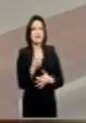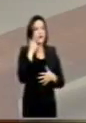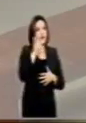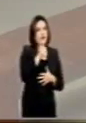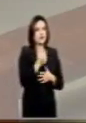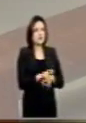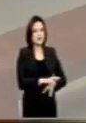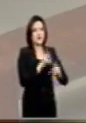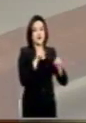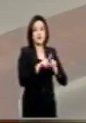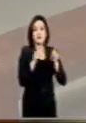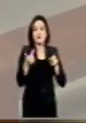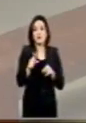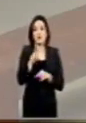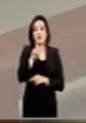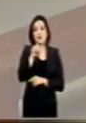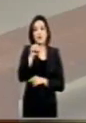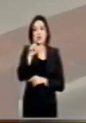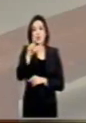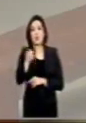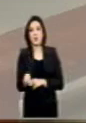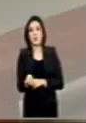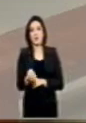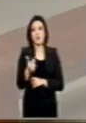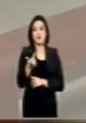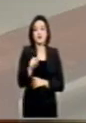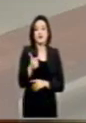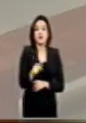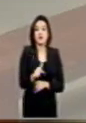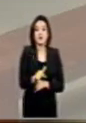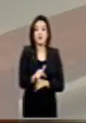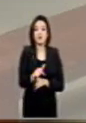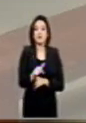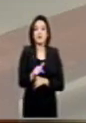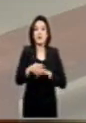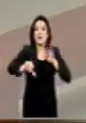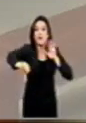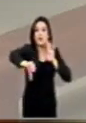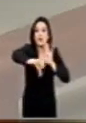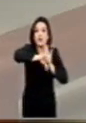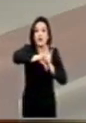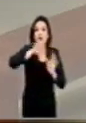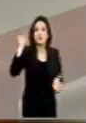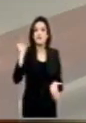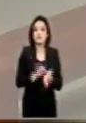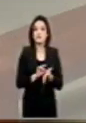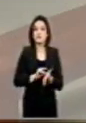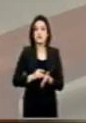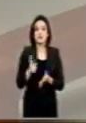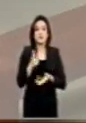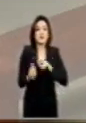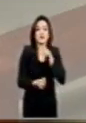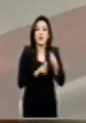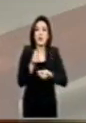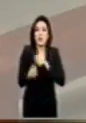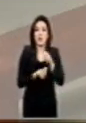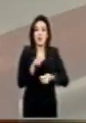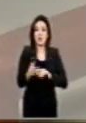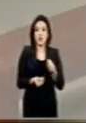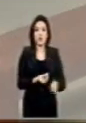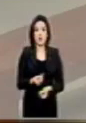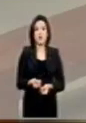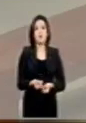não houve dolo. Não houve uma conduta direcionada a um crime. Não há possibilidade, eles estavam sob as vestes